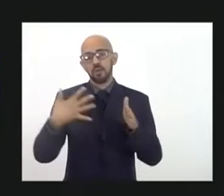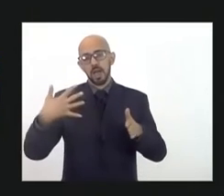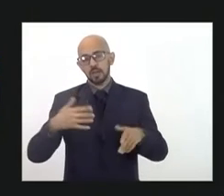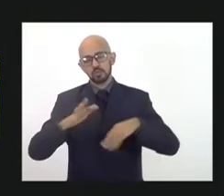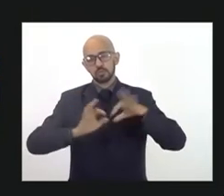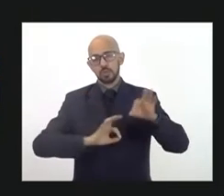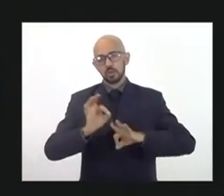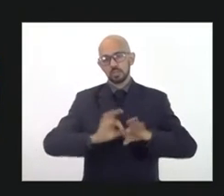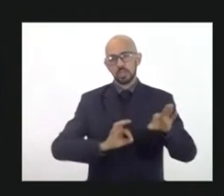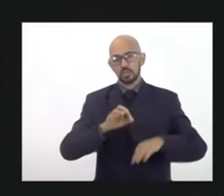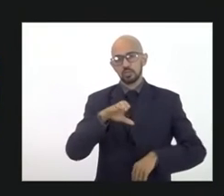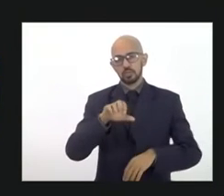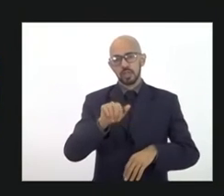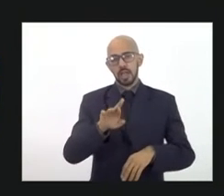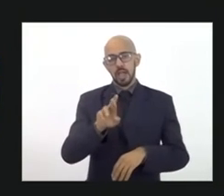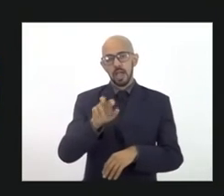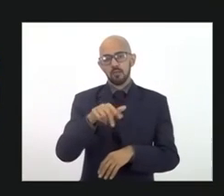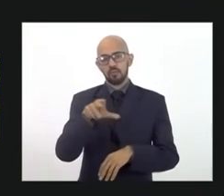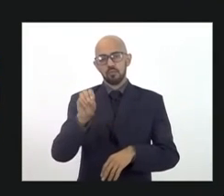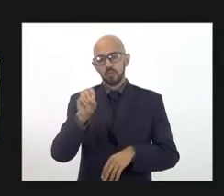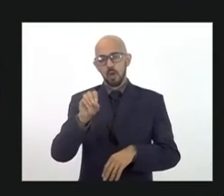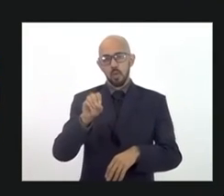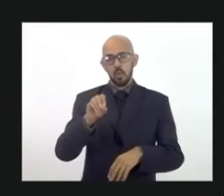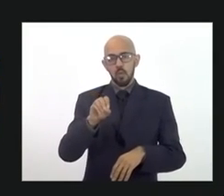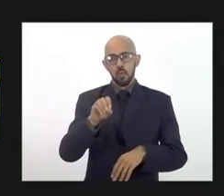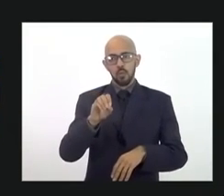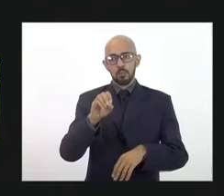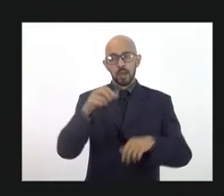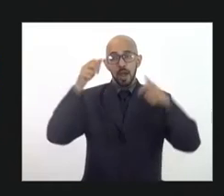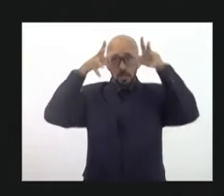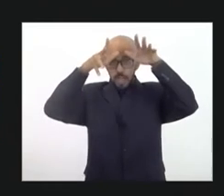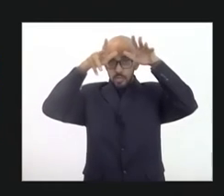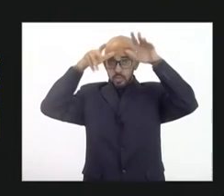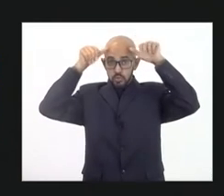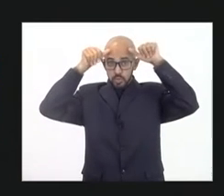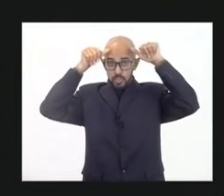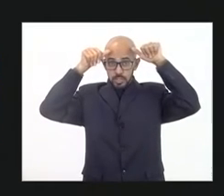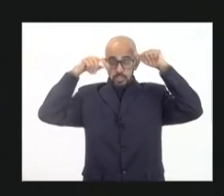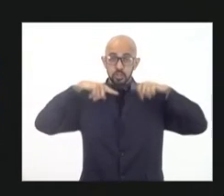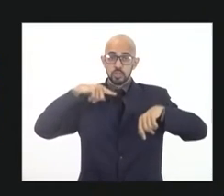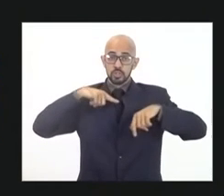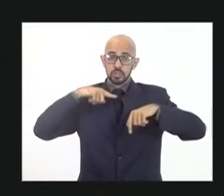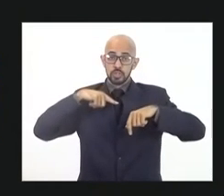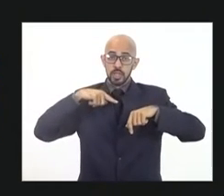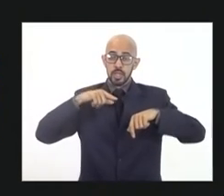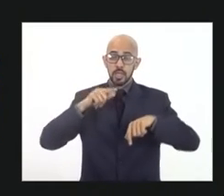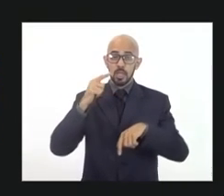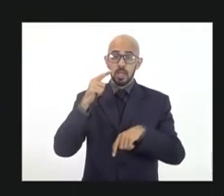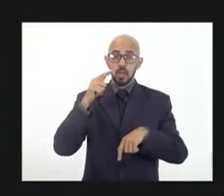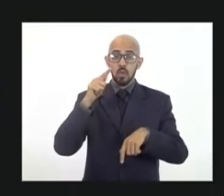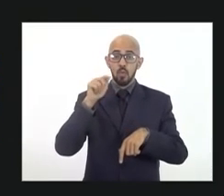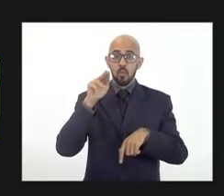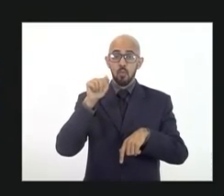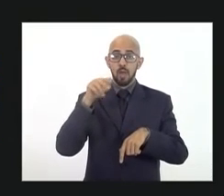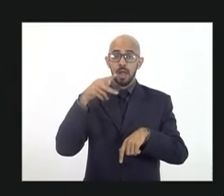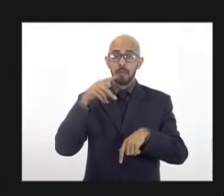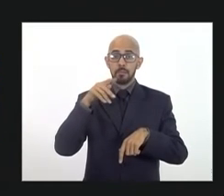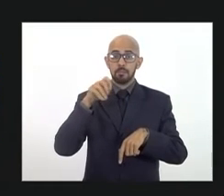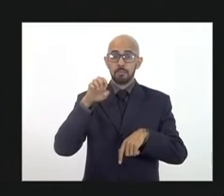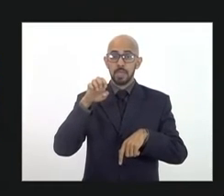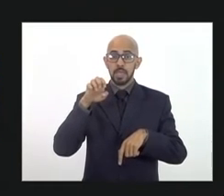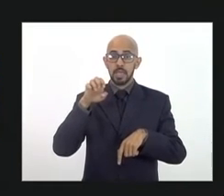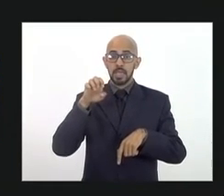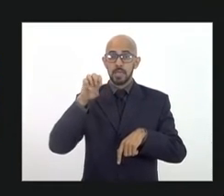carbono apontados para a Amazônia. A gente tem aqui a APA de Guapimirim, a gente tem que importar madeira para uma série de